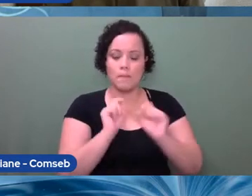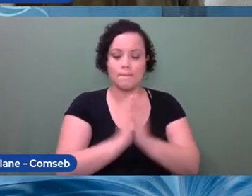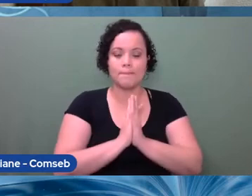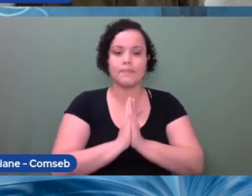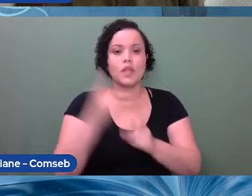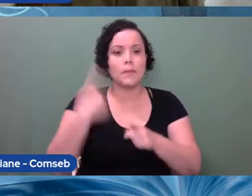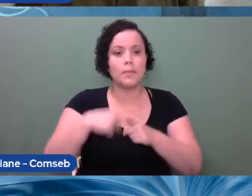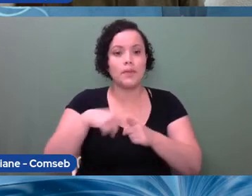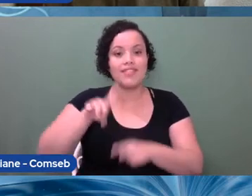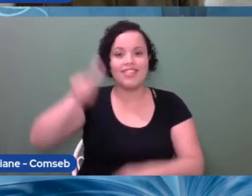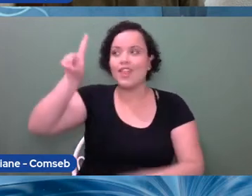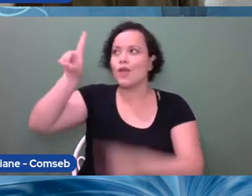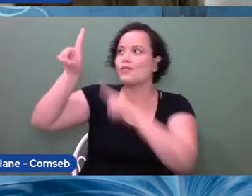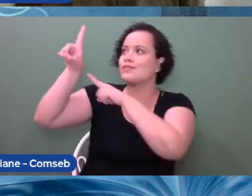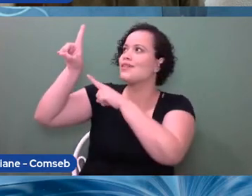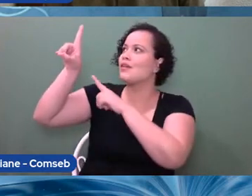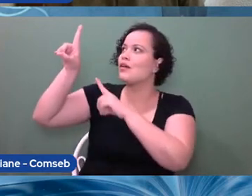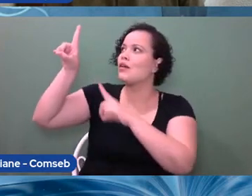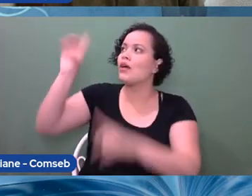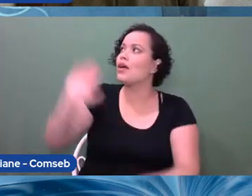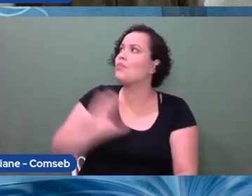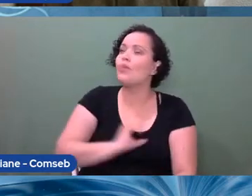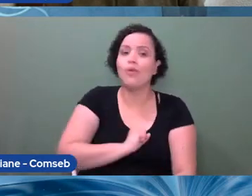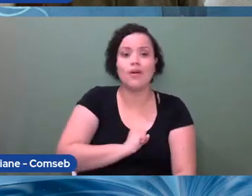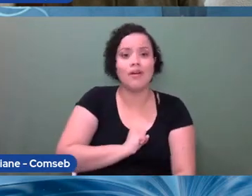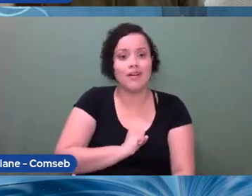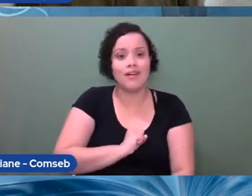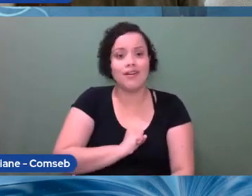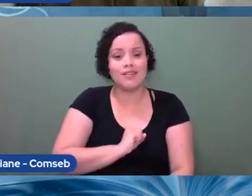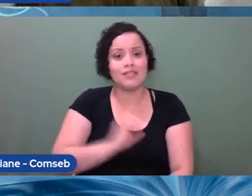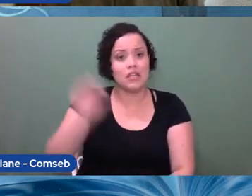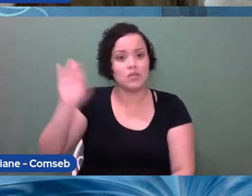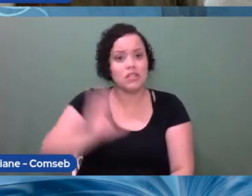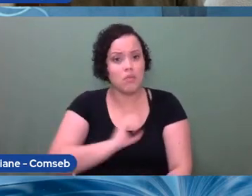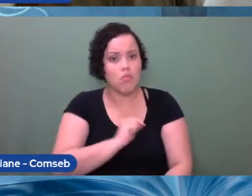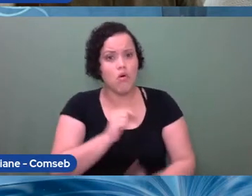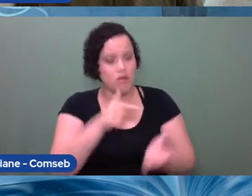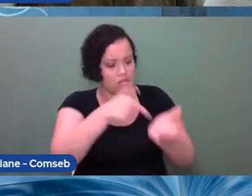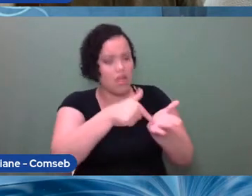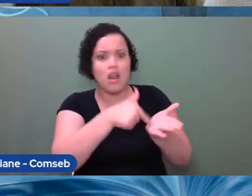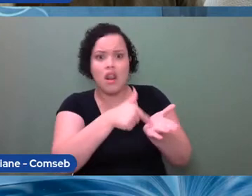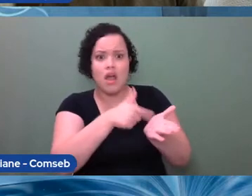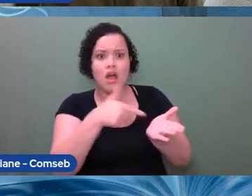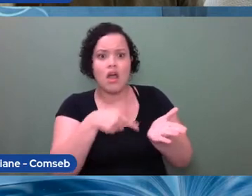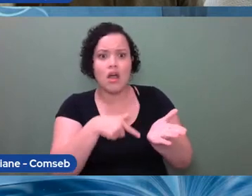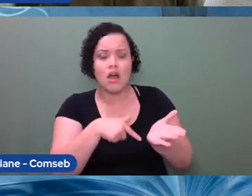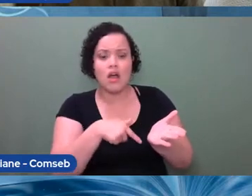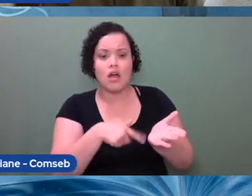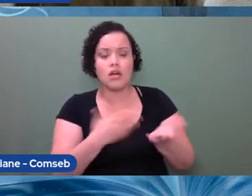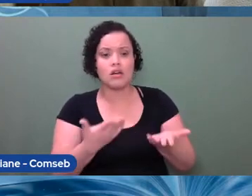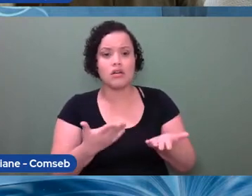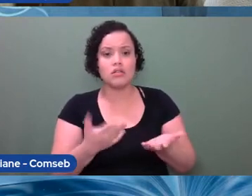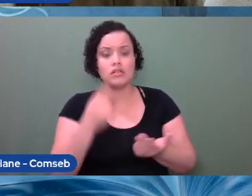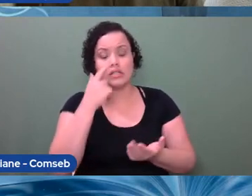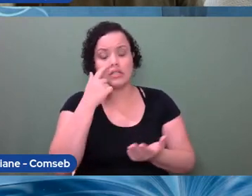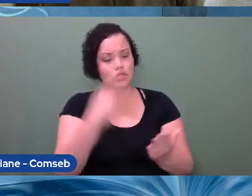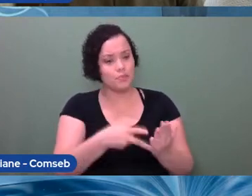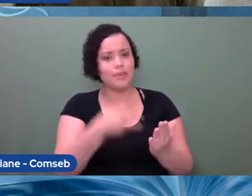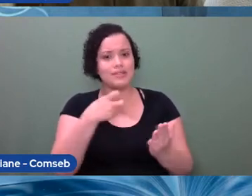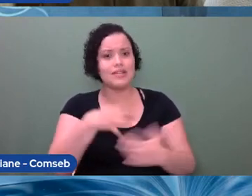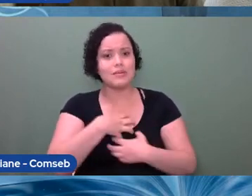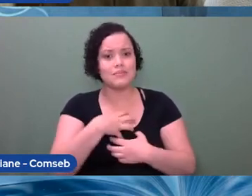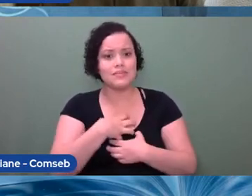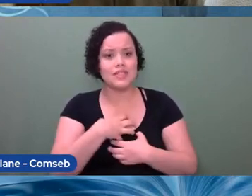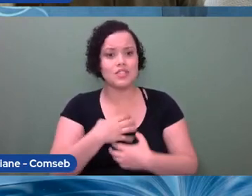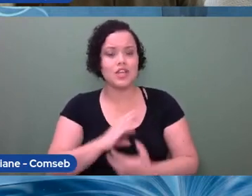porque Deus é amor. Então, se Deus é amor, está lá dito, a gente sente isso, a gente percebe isso. E amorosidade